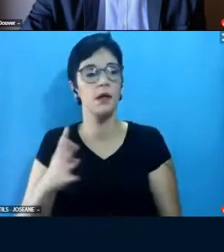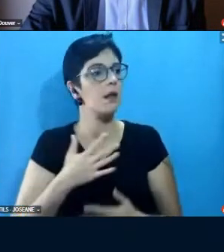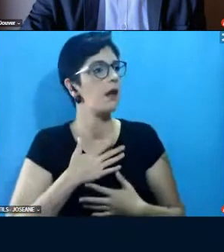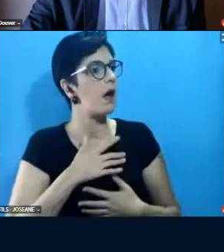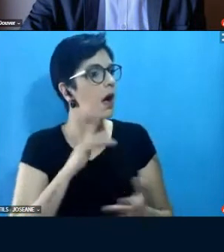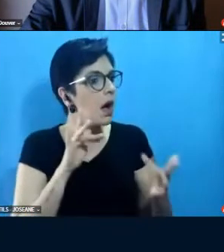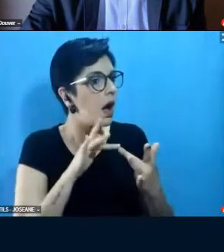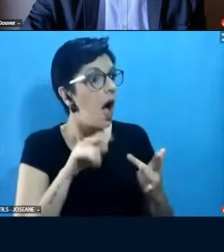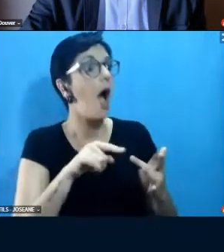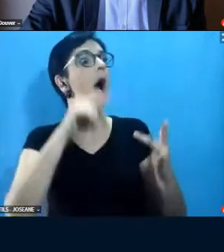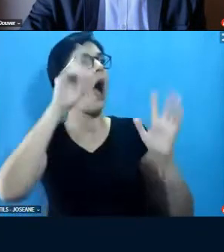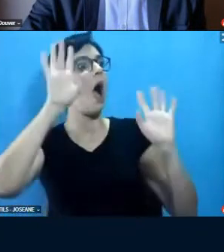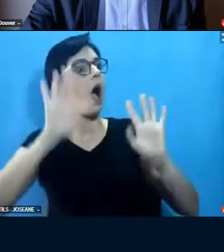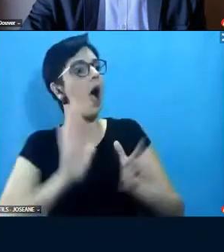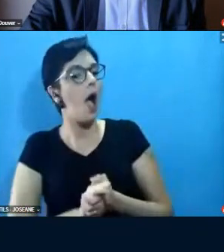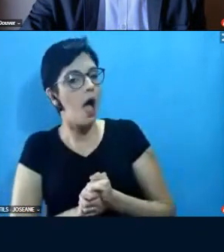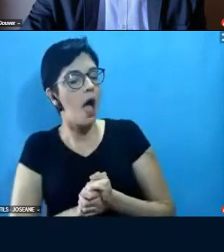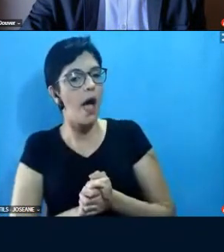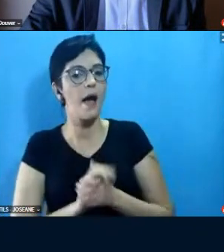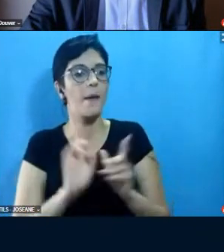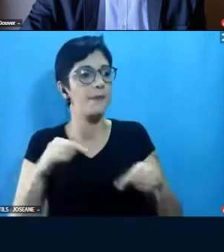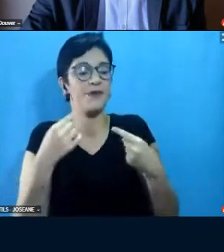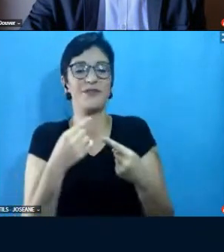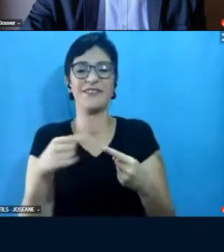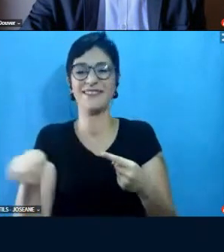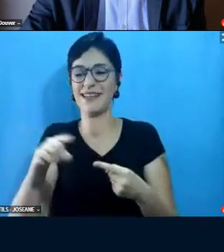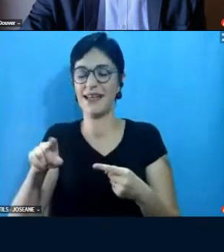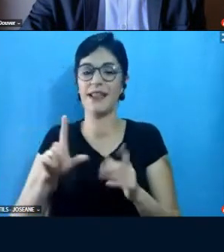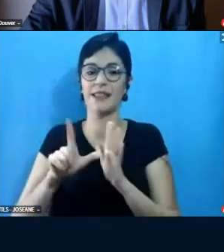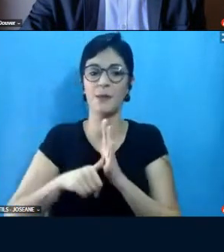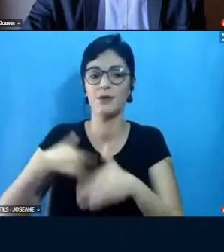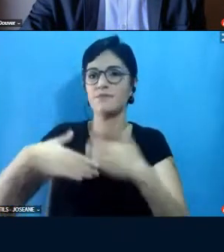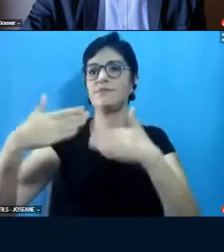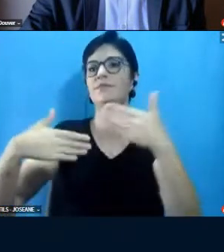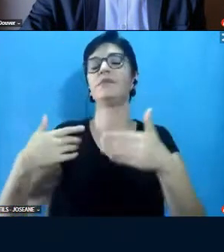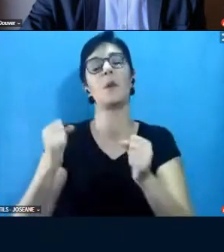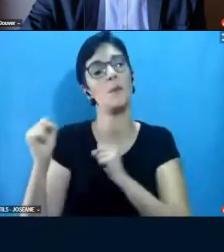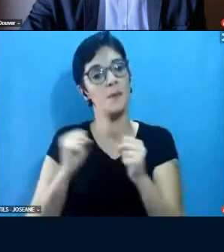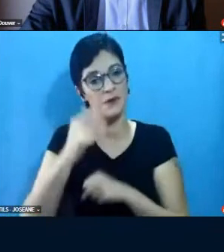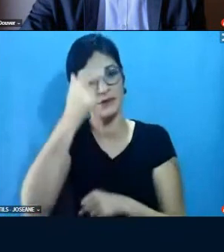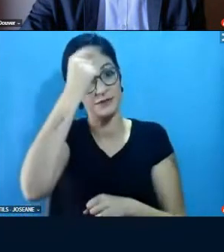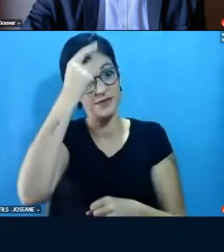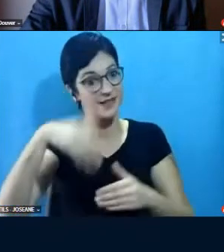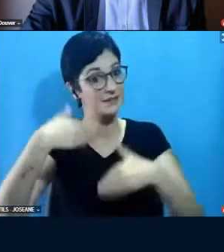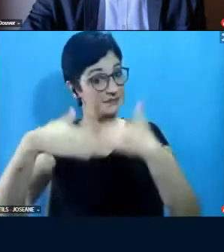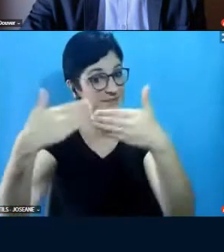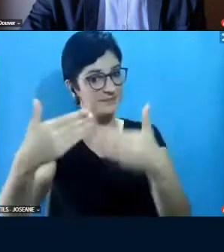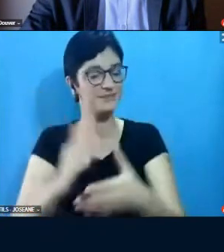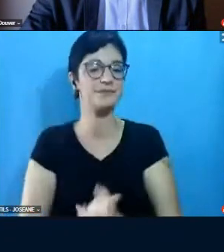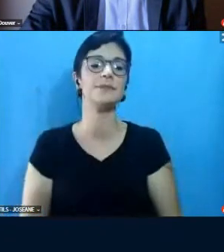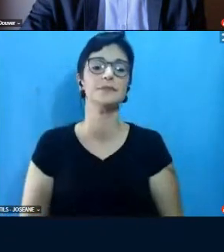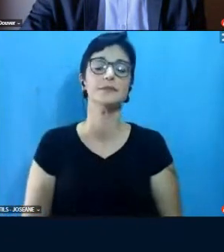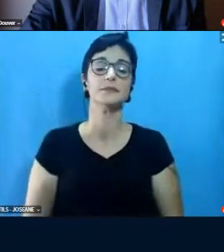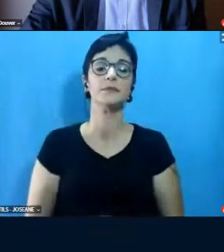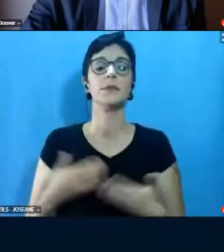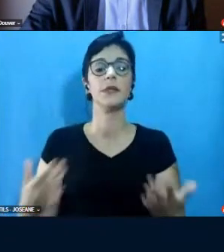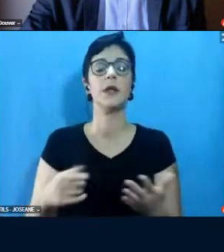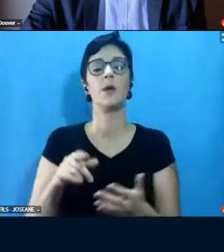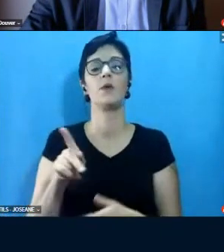gente puder para instigar eles a entrar na universidade depois. E a pergunta do professor Ferri é como os trabalhos